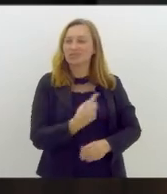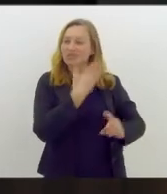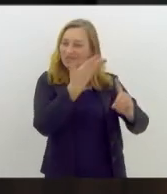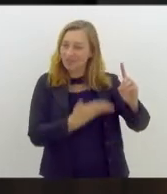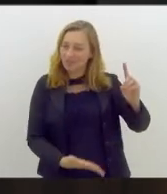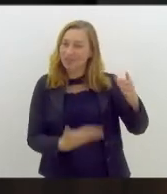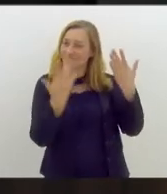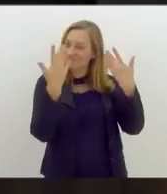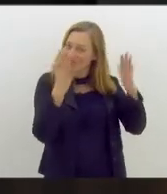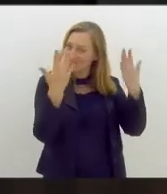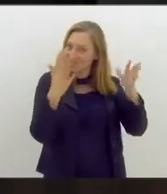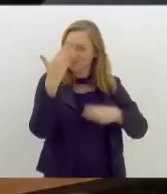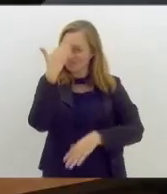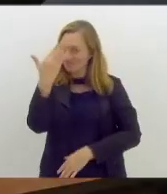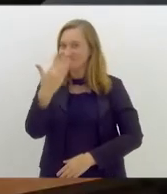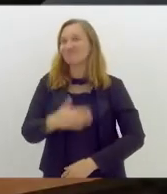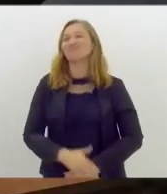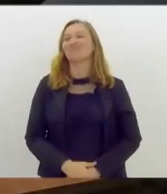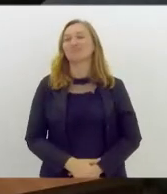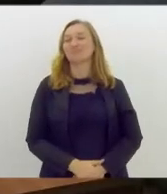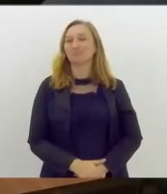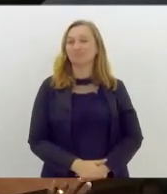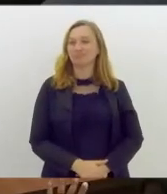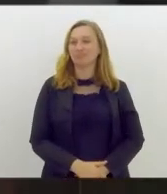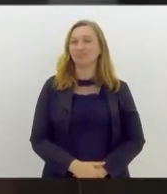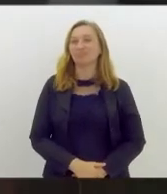homenagem. Parabéns.